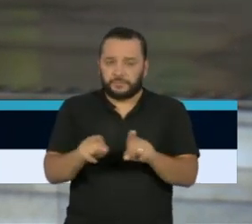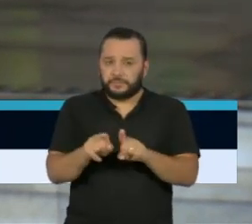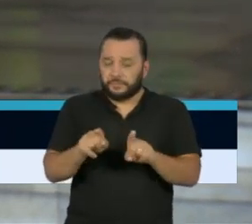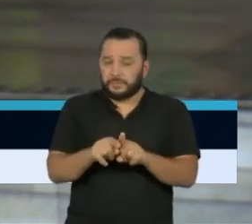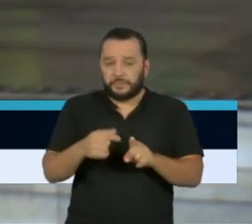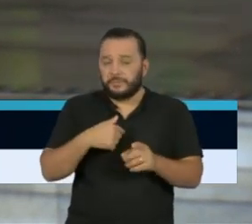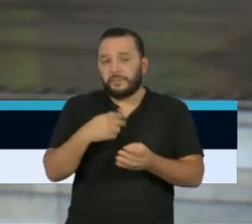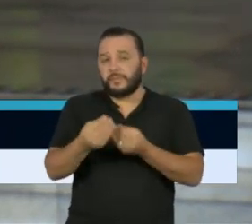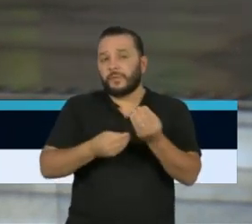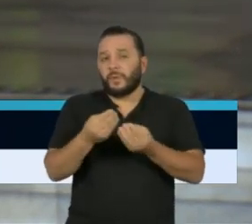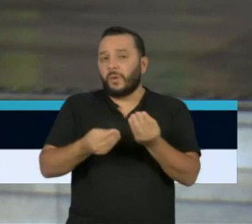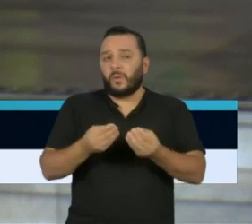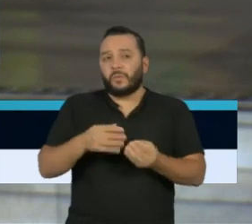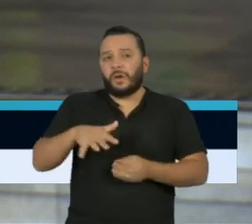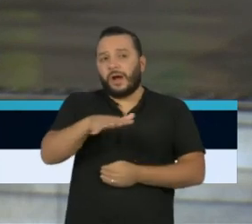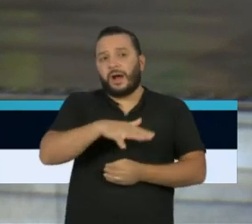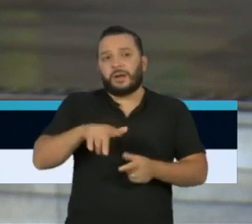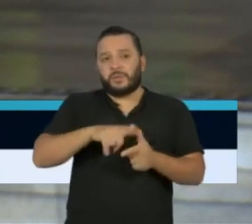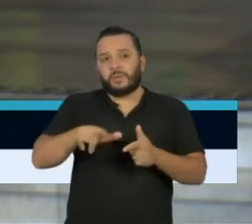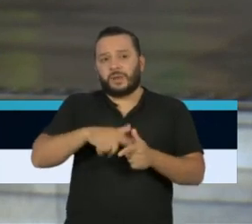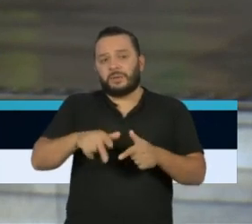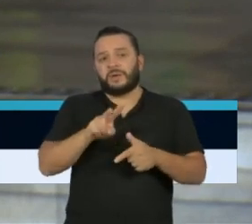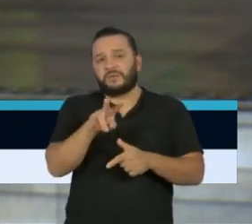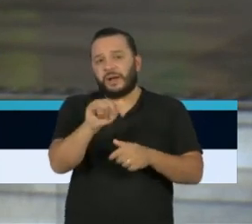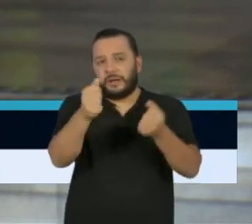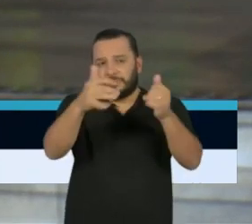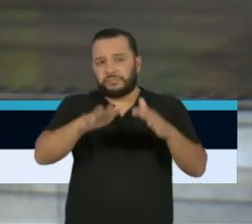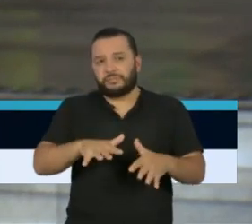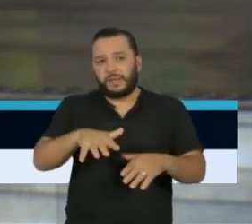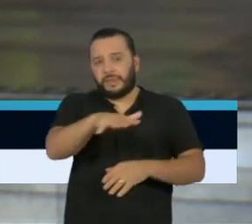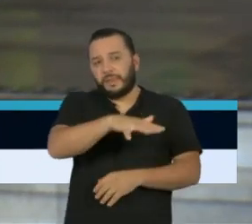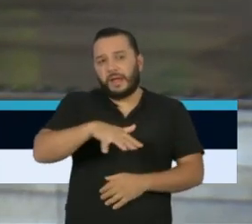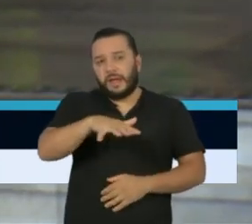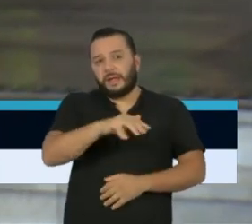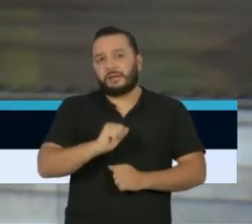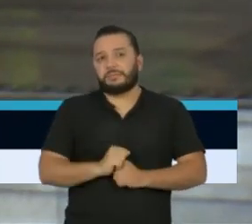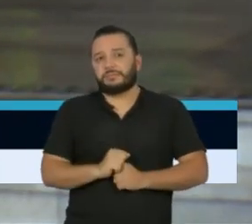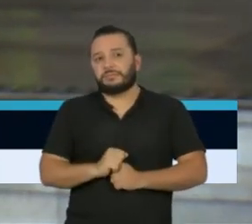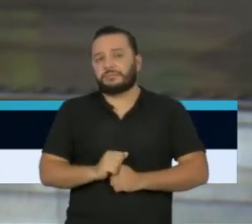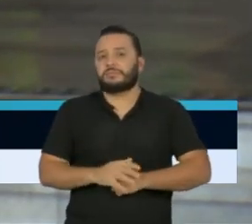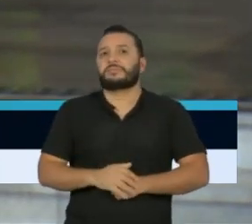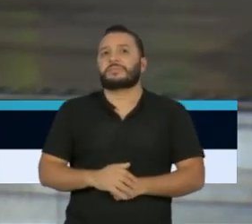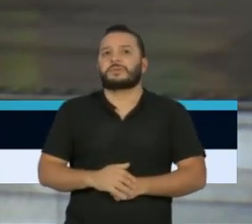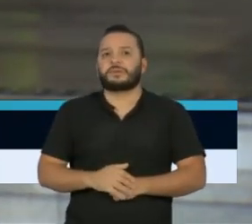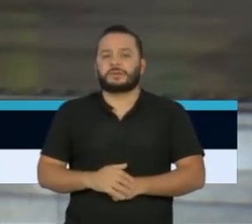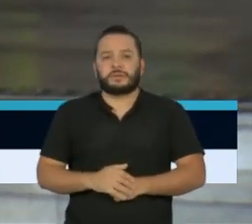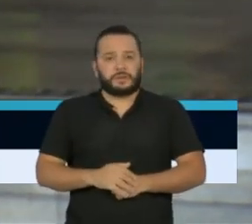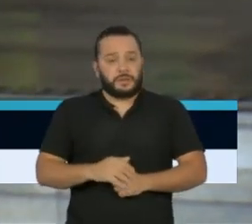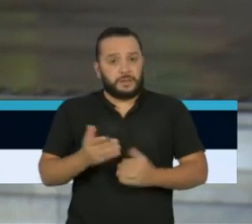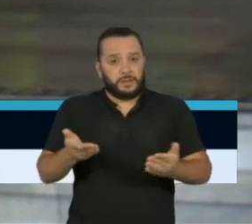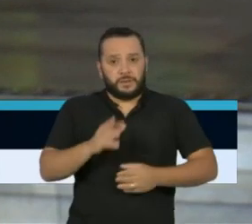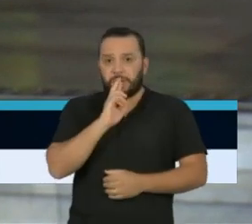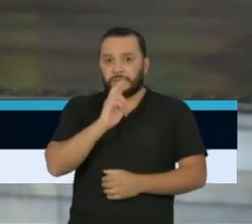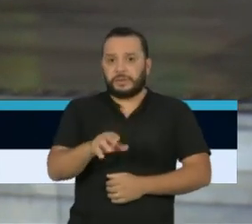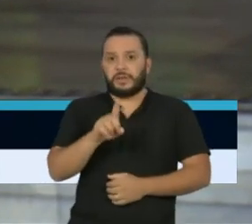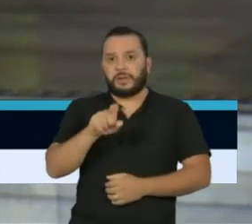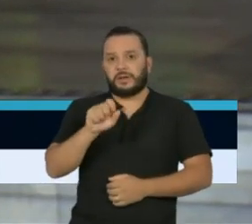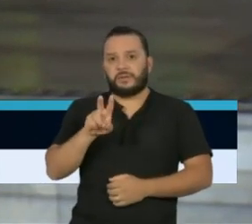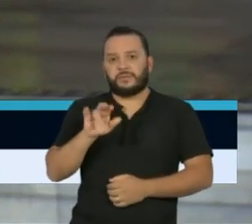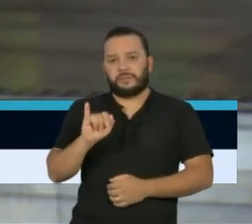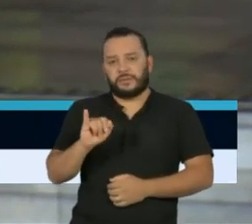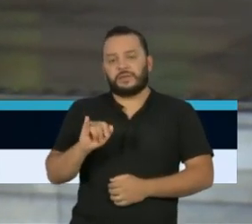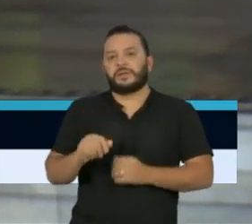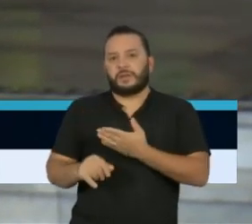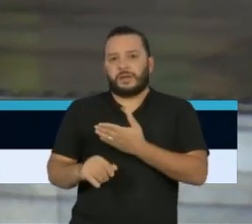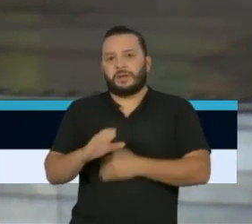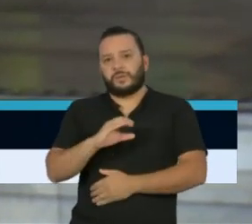setor? Matheus, vou dividir a resposta à sua pergunta com o Dr. Davi Wipp, coordenador do Centro